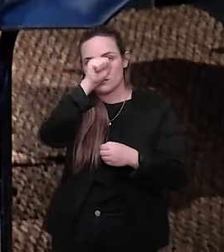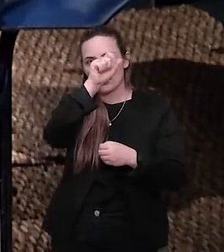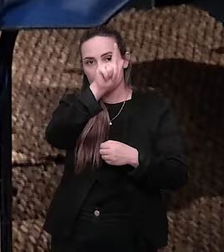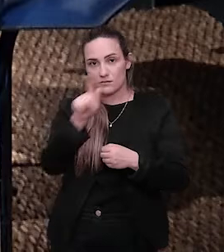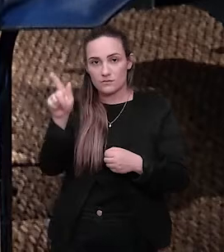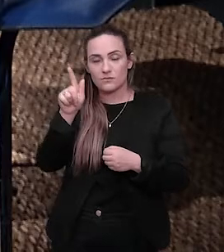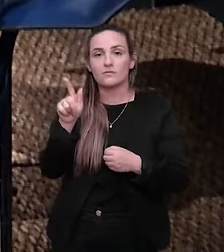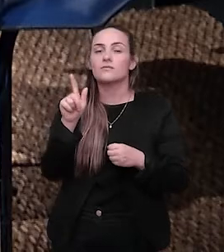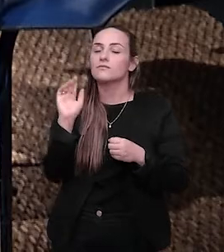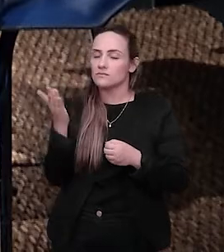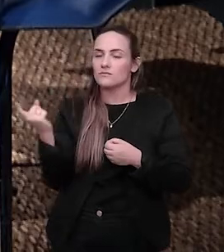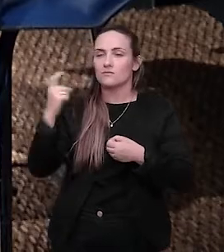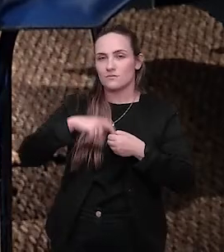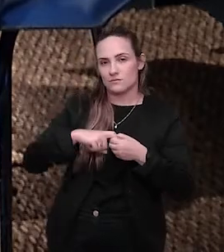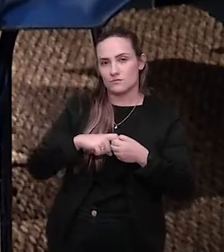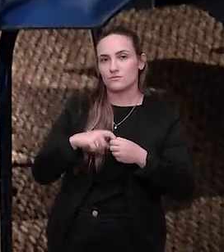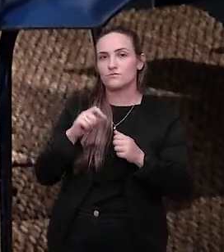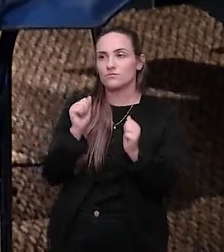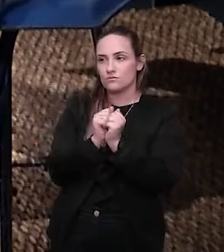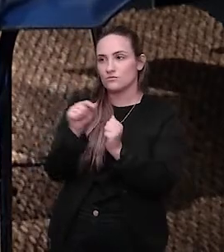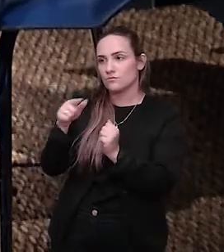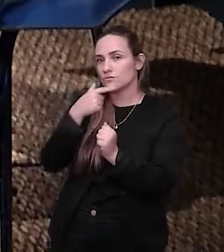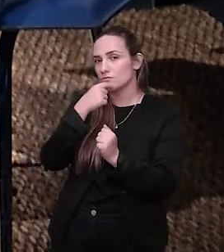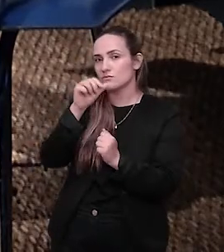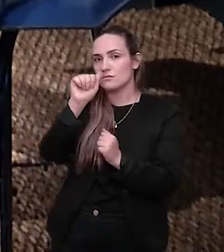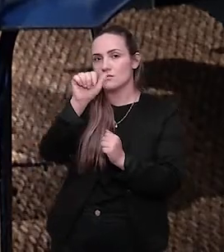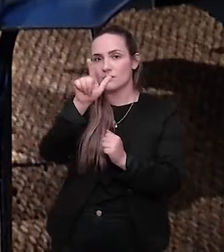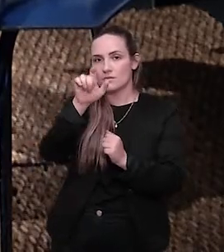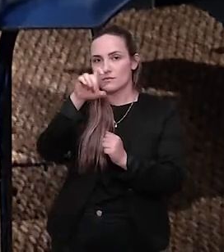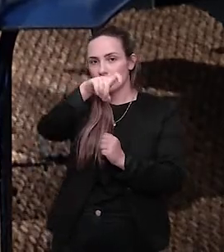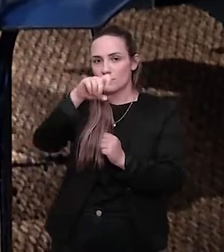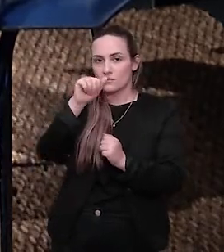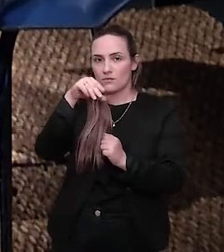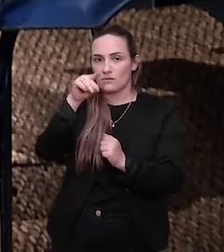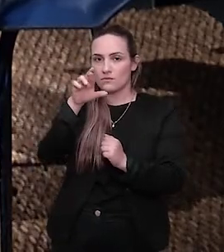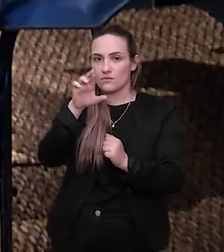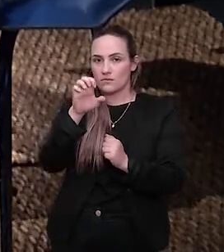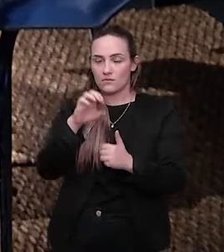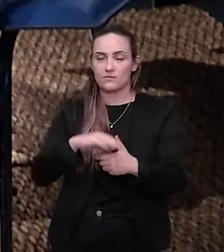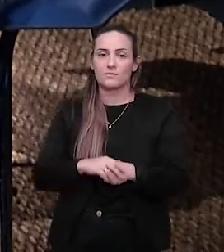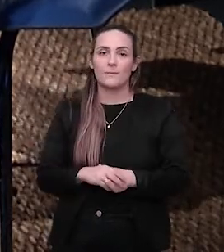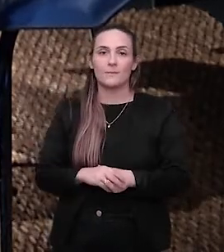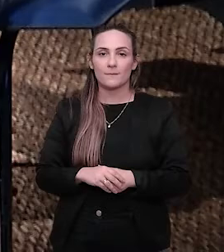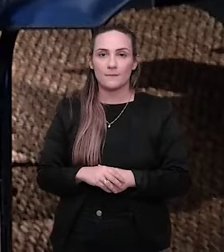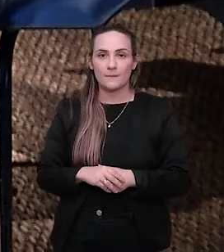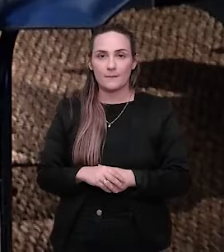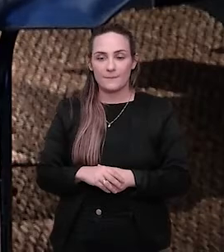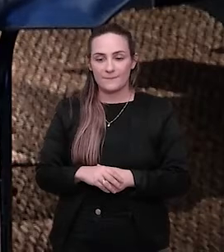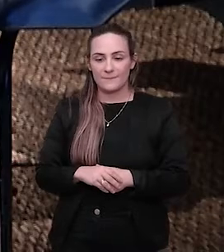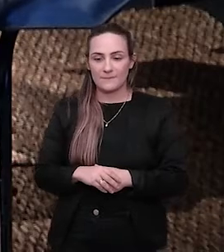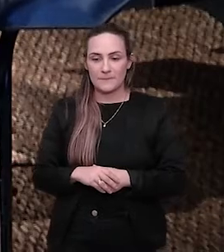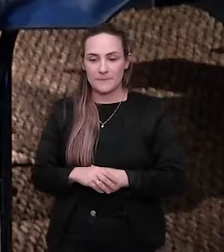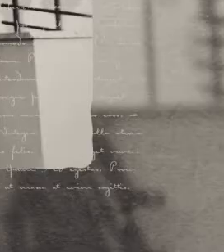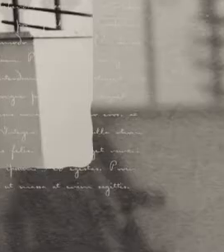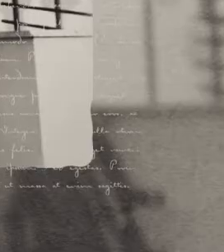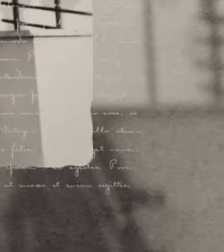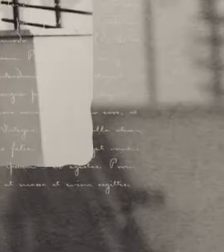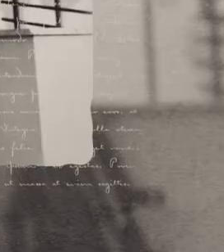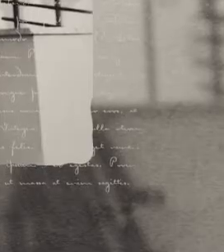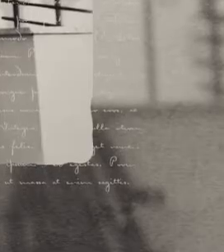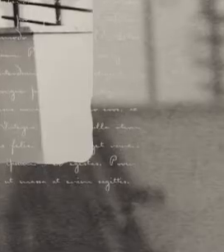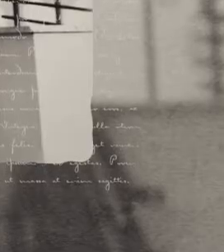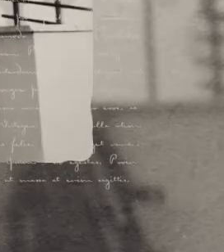experiência dele lá em São Gabriel, enfim. Daqui a pouquinho, depois do intervalo, eu volto com personalidades, com o promotor de justiça Alexandre Magno.